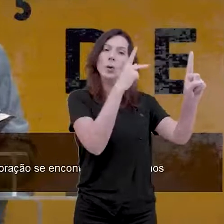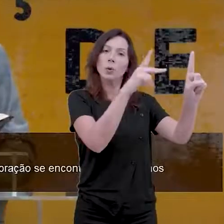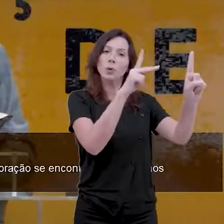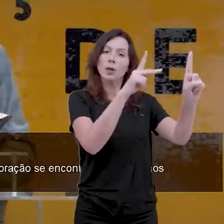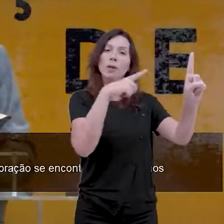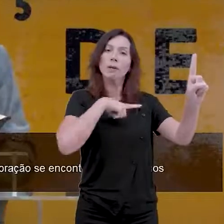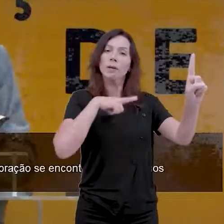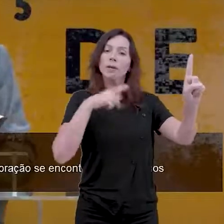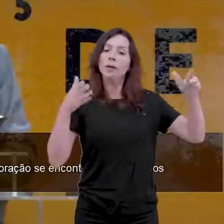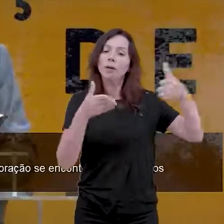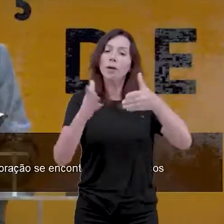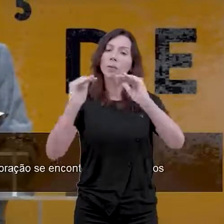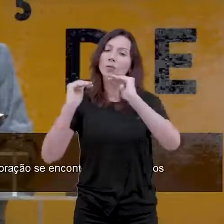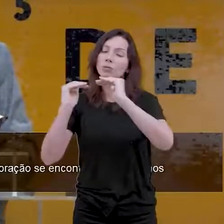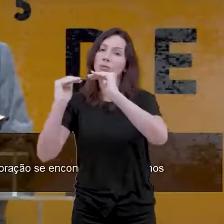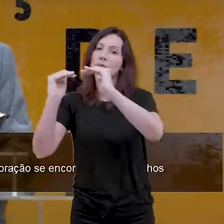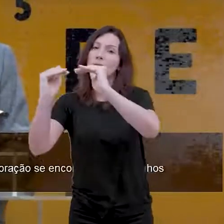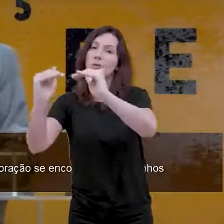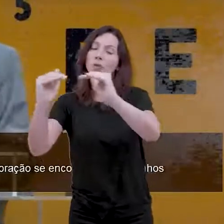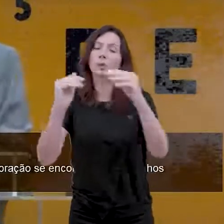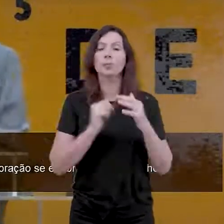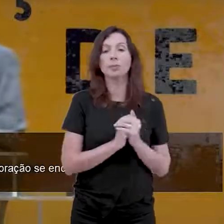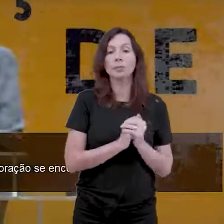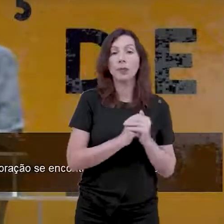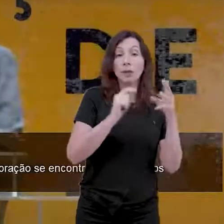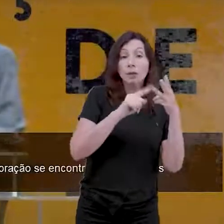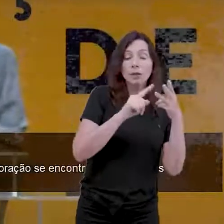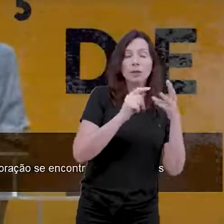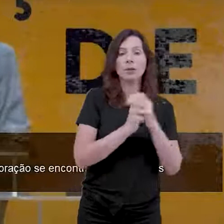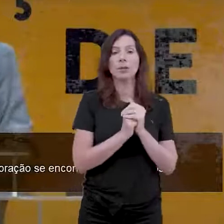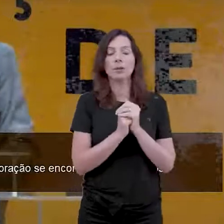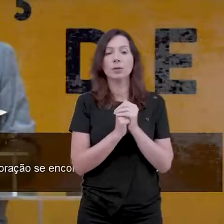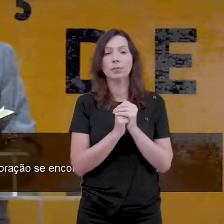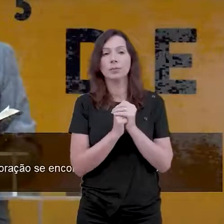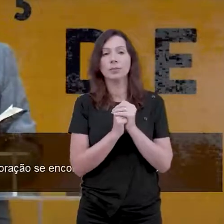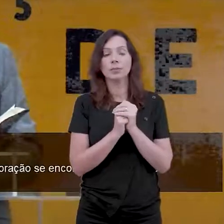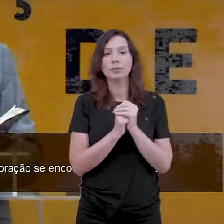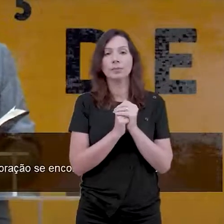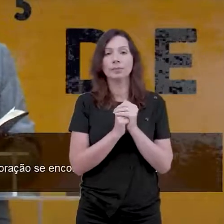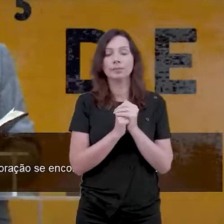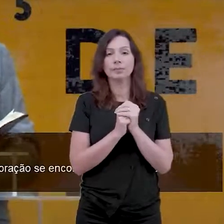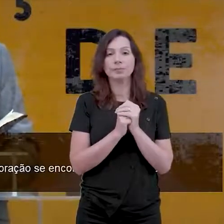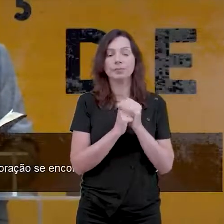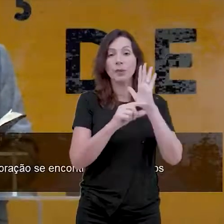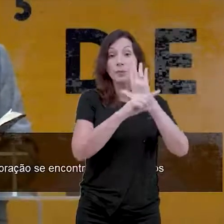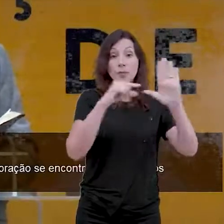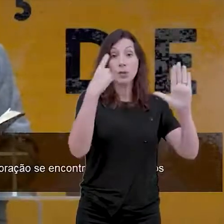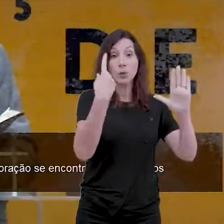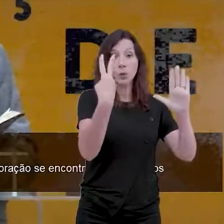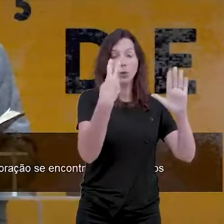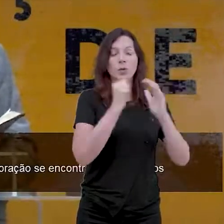encontram os caminhos aplanados. E a terceira vez que o conceito de felicidade é tratado, está no último versículo. Vamos juntos, versículo